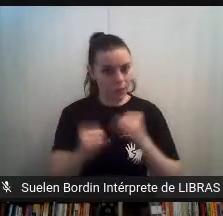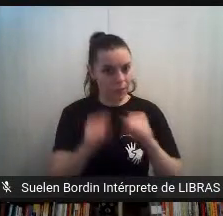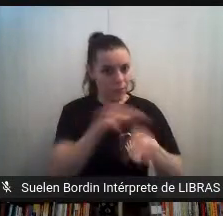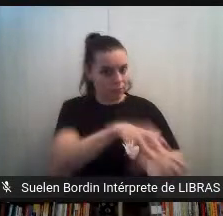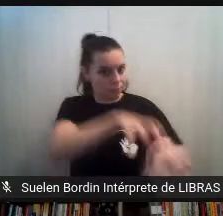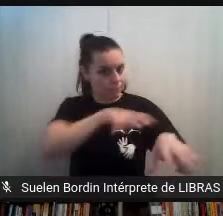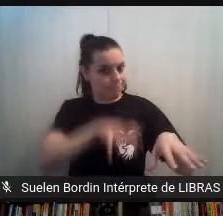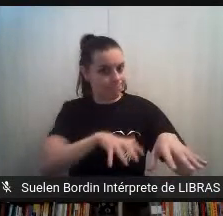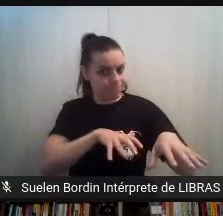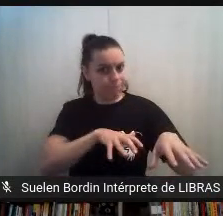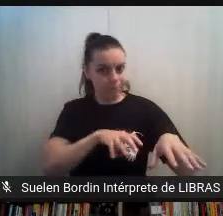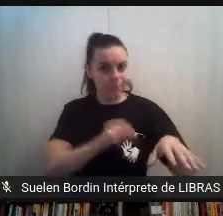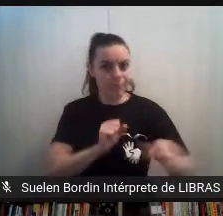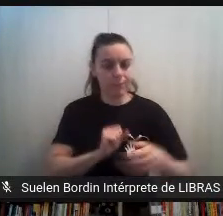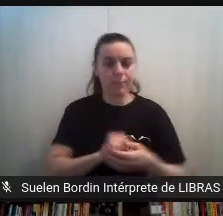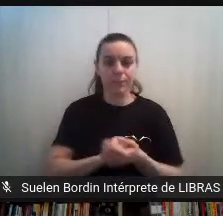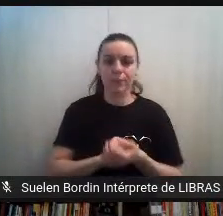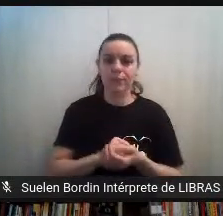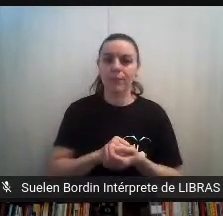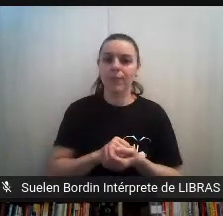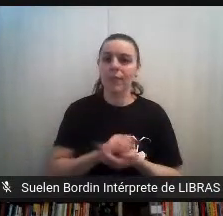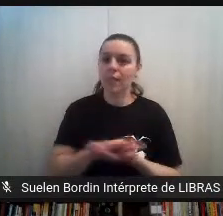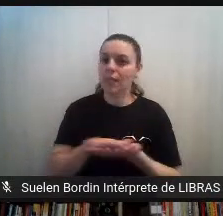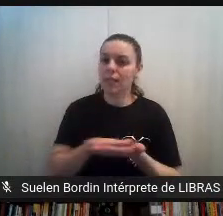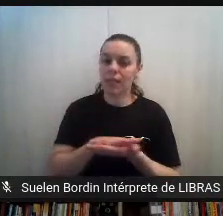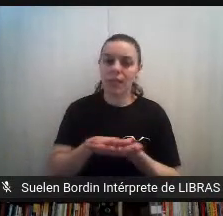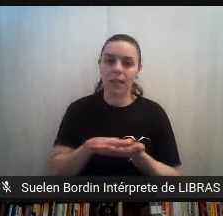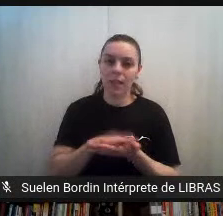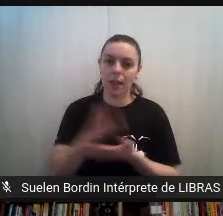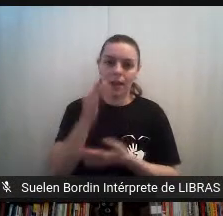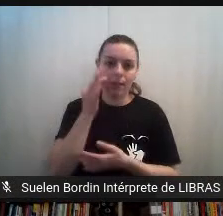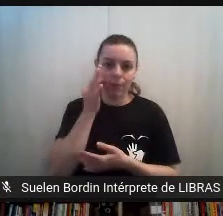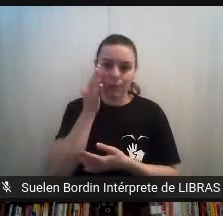presencial, isso. Em casa. E essa,